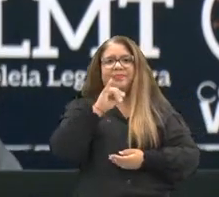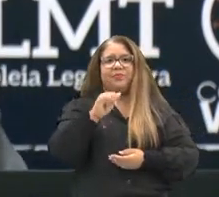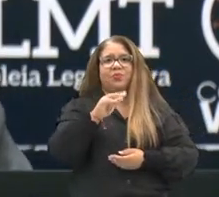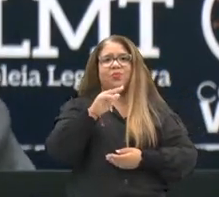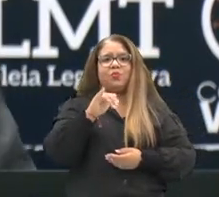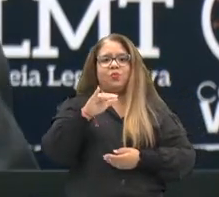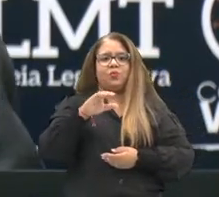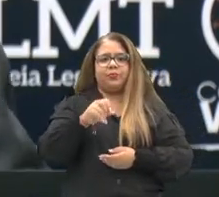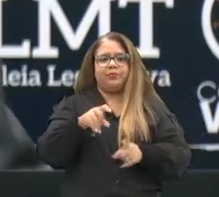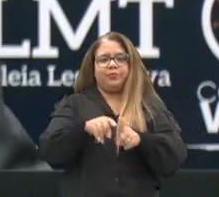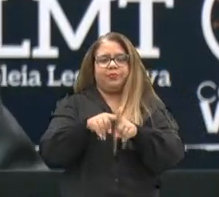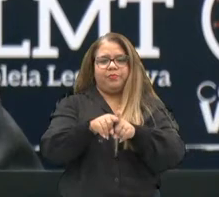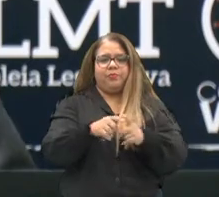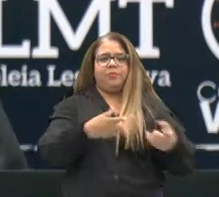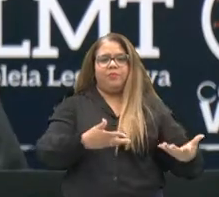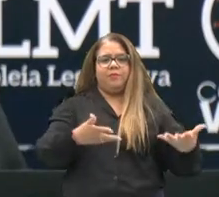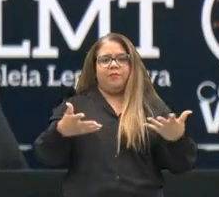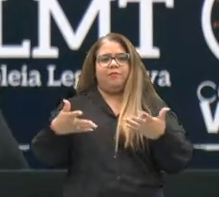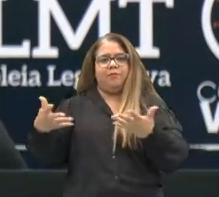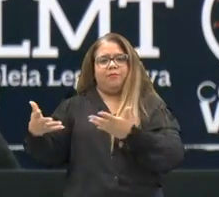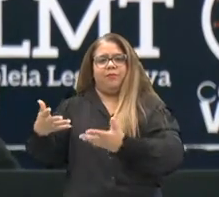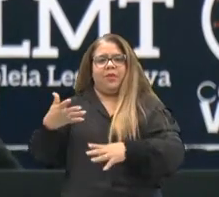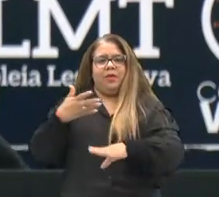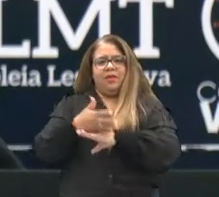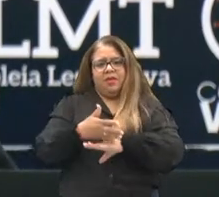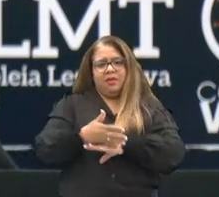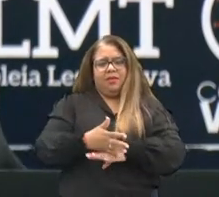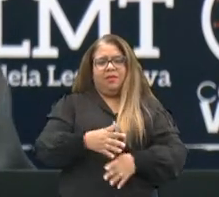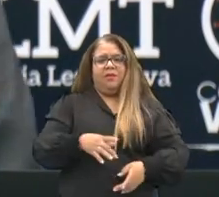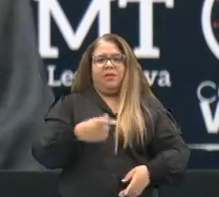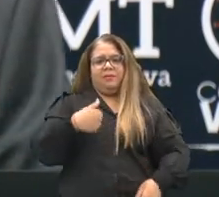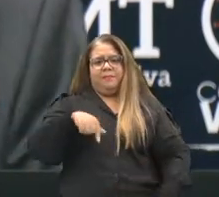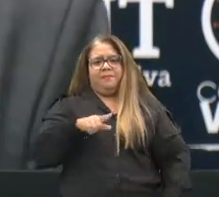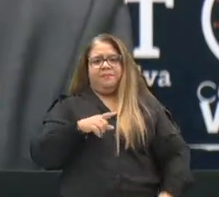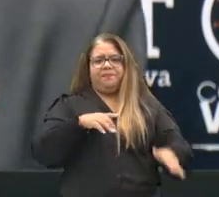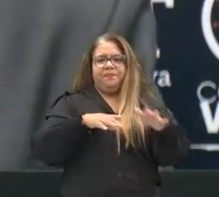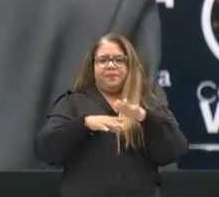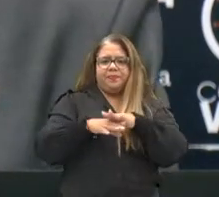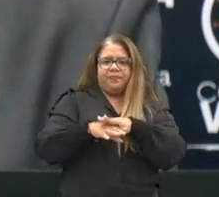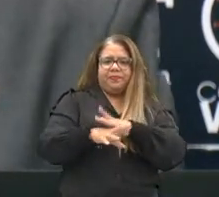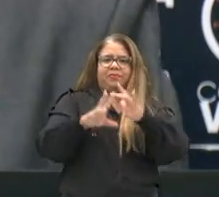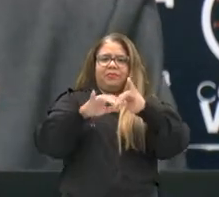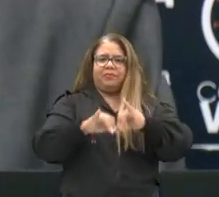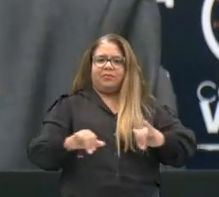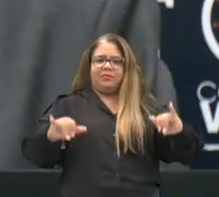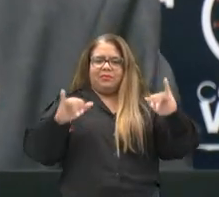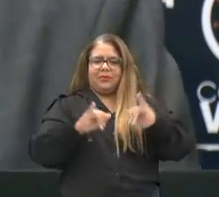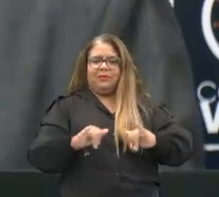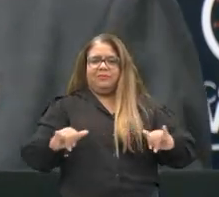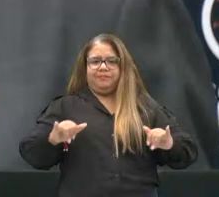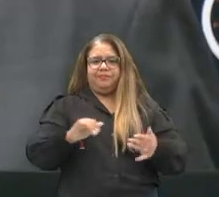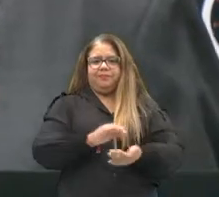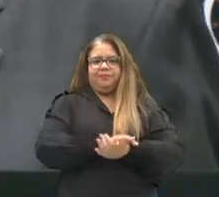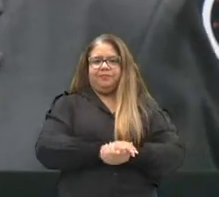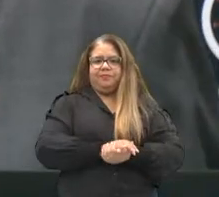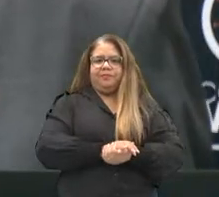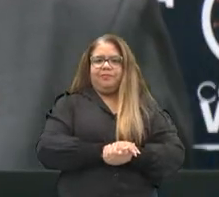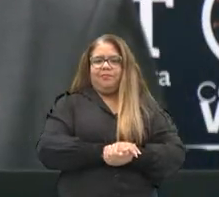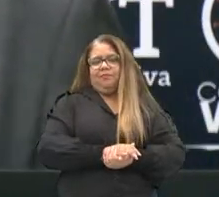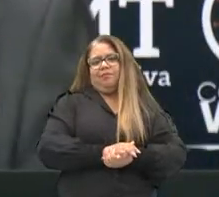demais convidados. Eu tinha o costume de dizer, Guilherme,